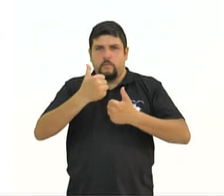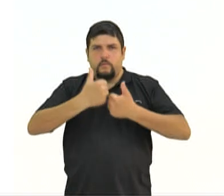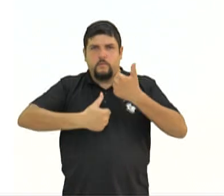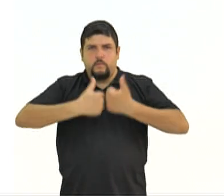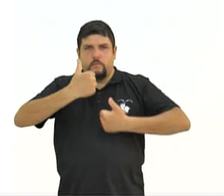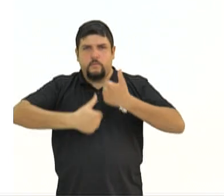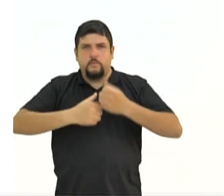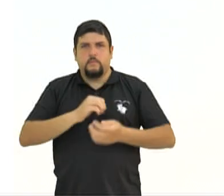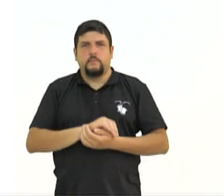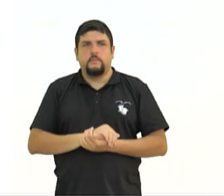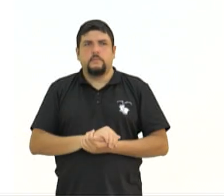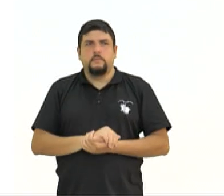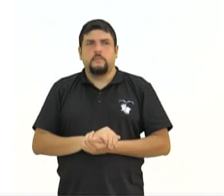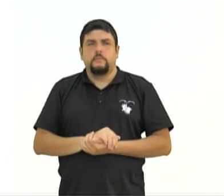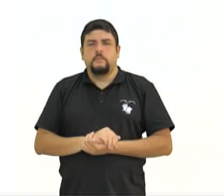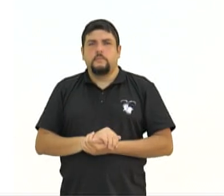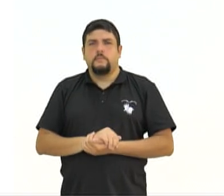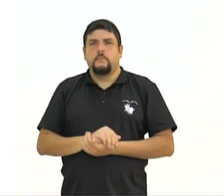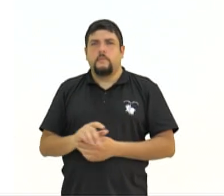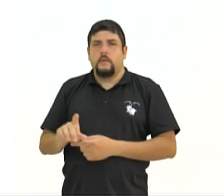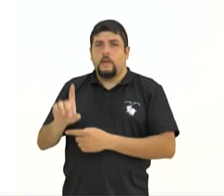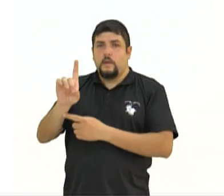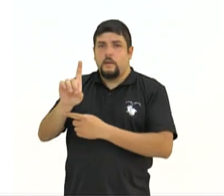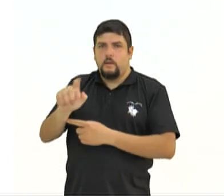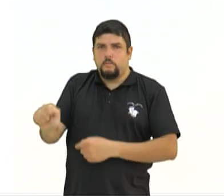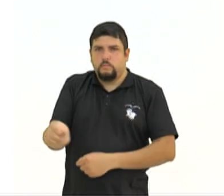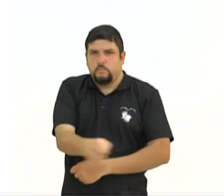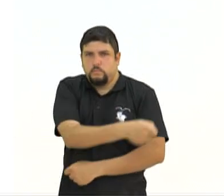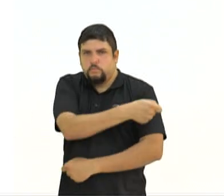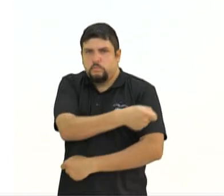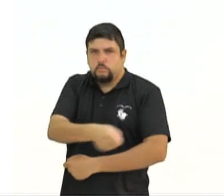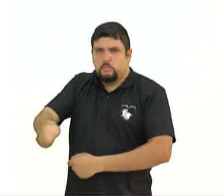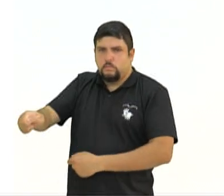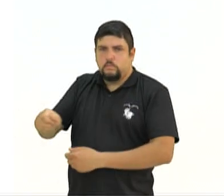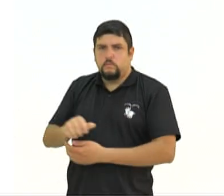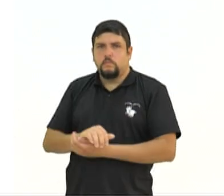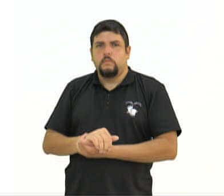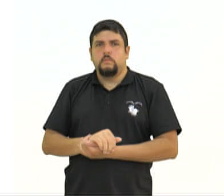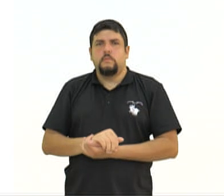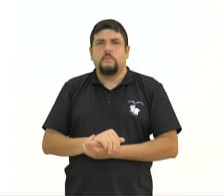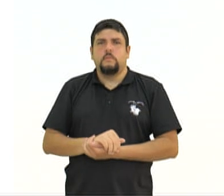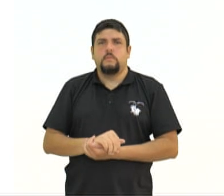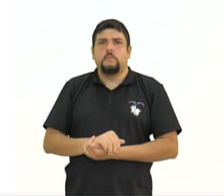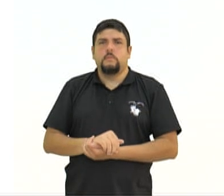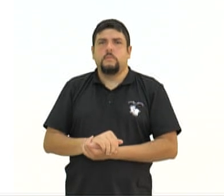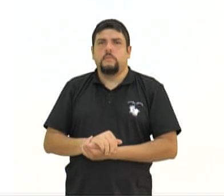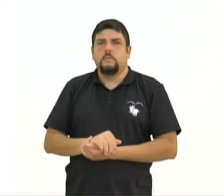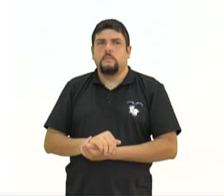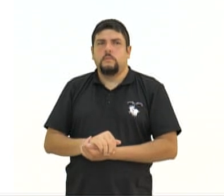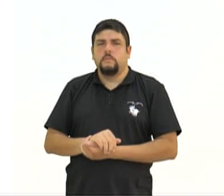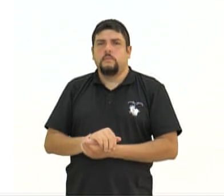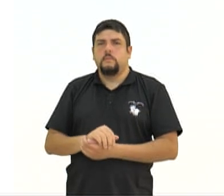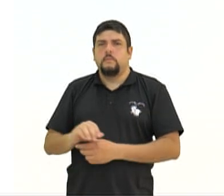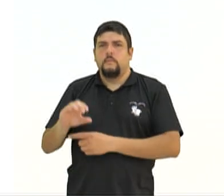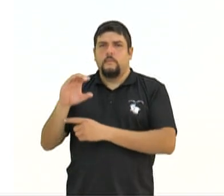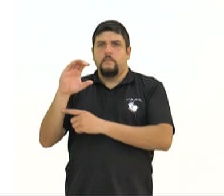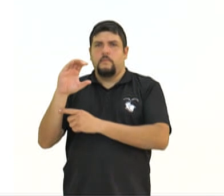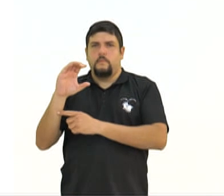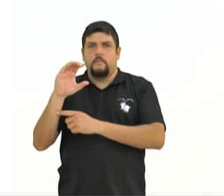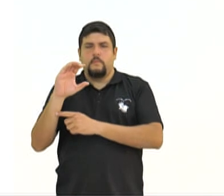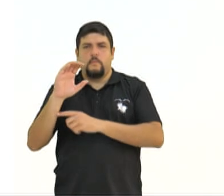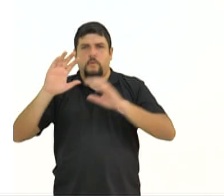la D, né, el tênis, a bola de tênis. E C, el voleibol.